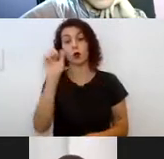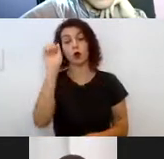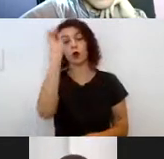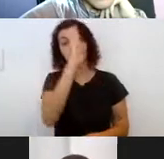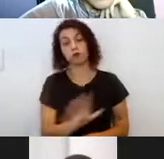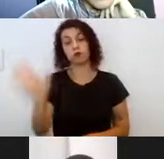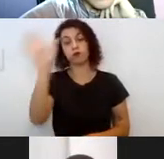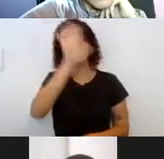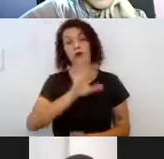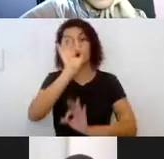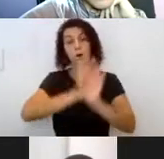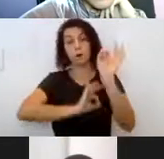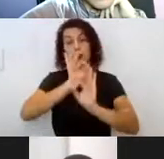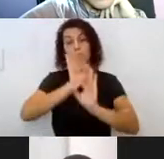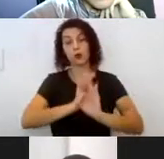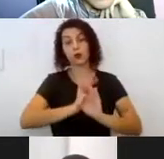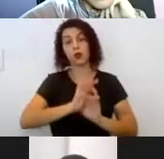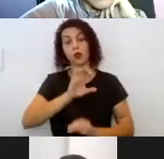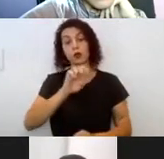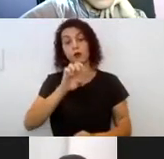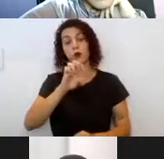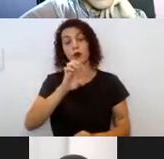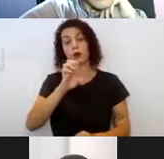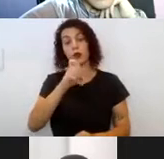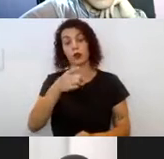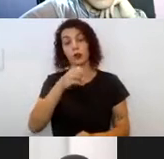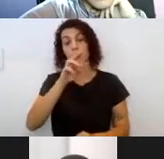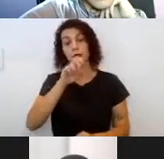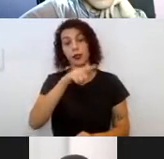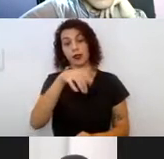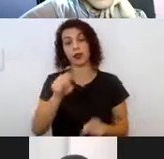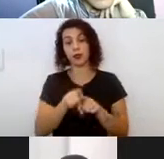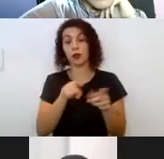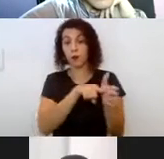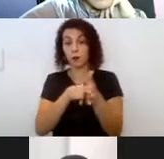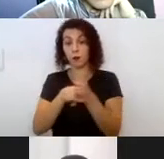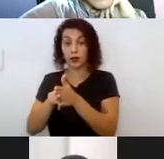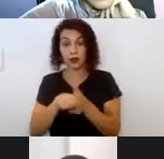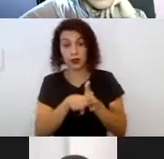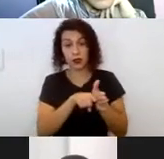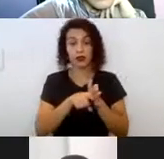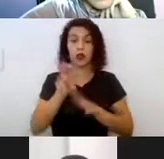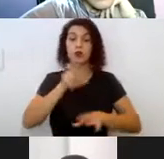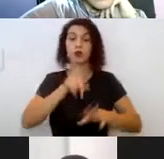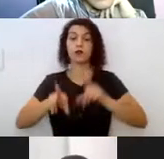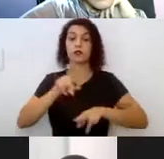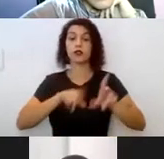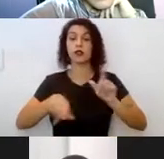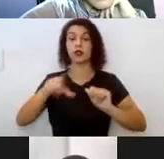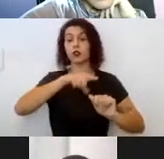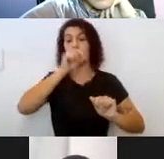projetos do programa de extensão que tem projetos e pesquisa em diversidade da anima ecossistema